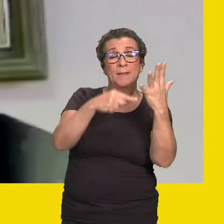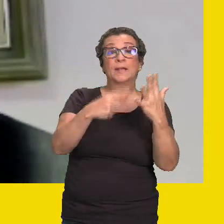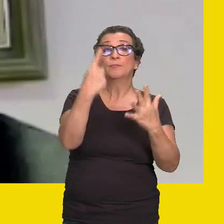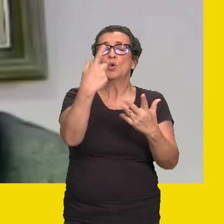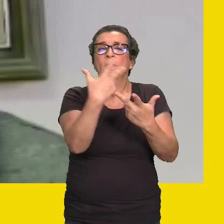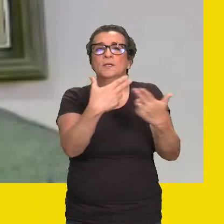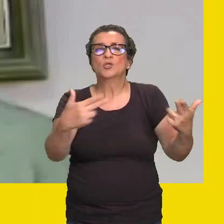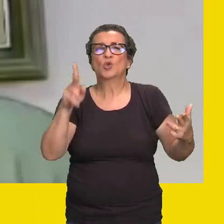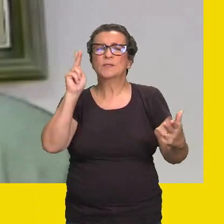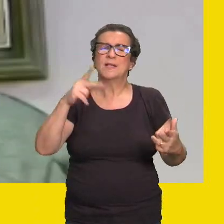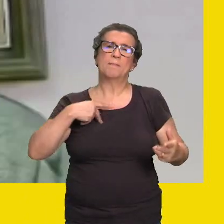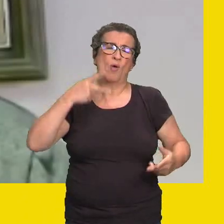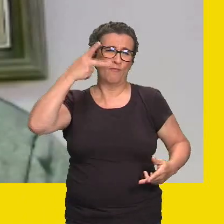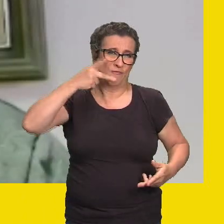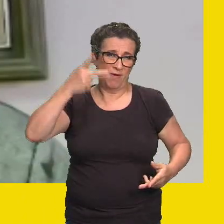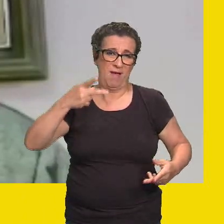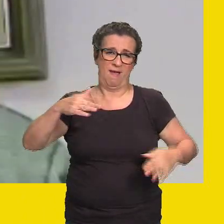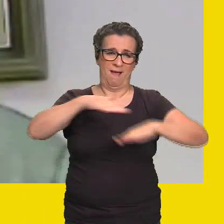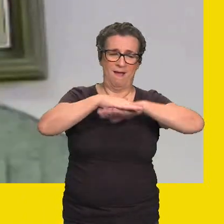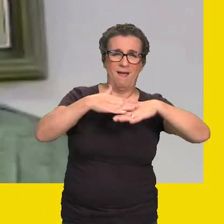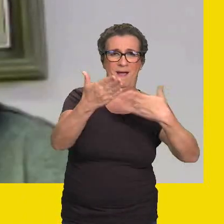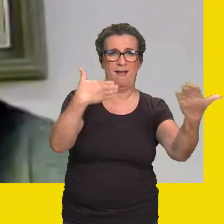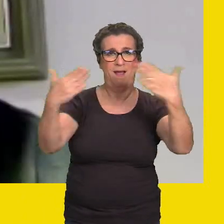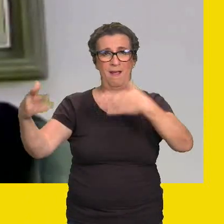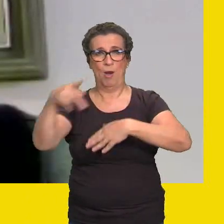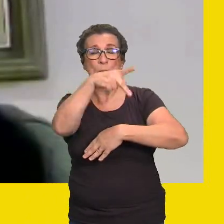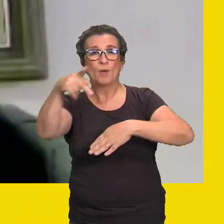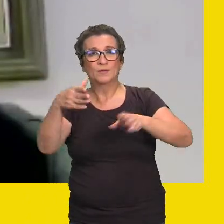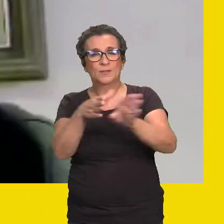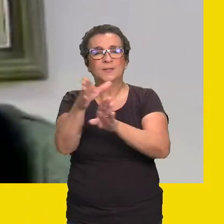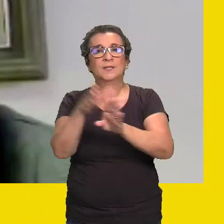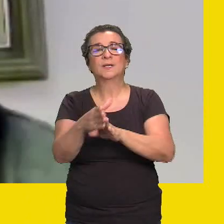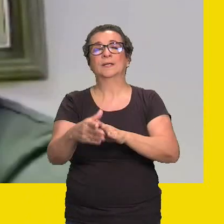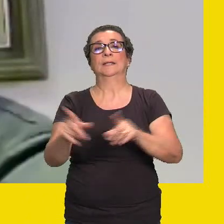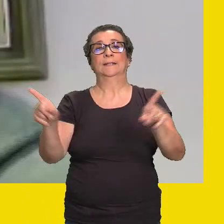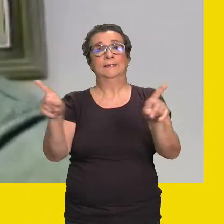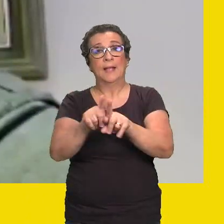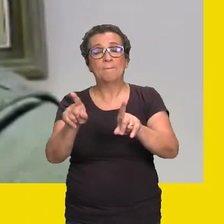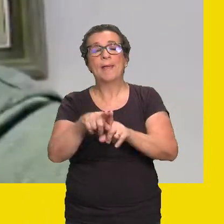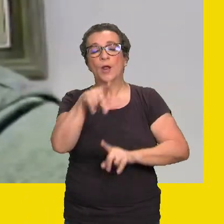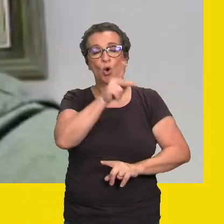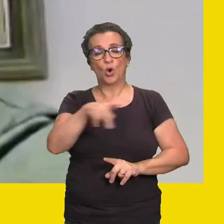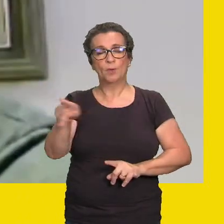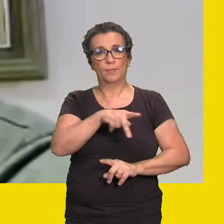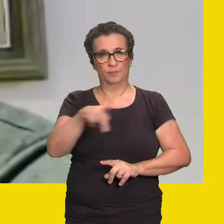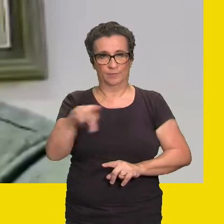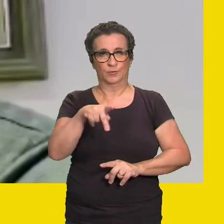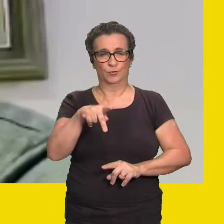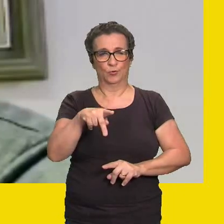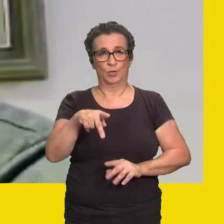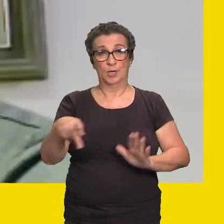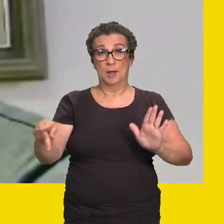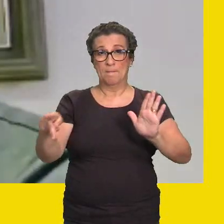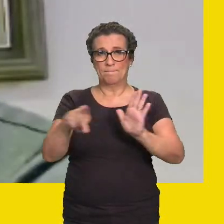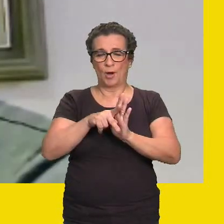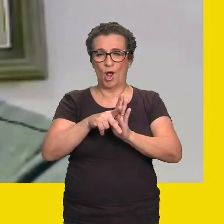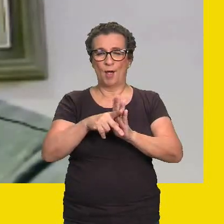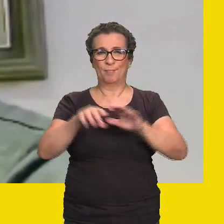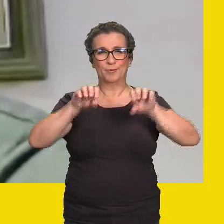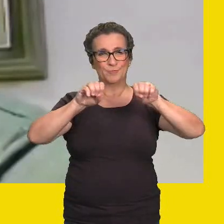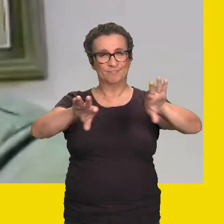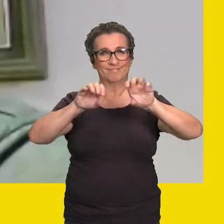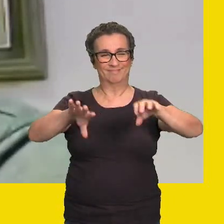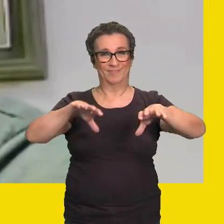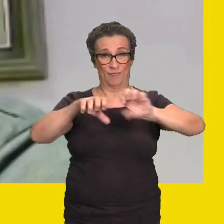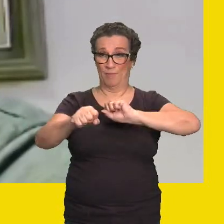sempre converso com os professores orientadores e com os professores que fazem parte das nossas formações, que são